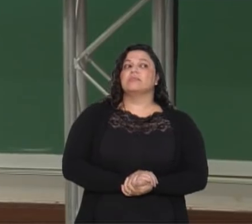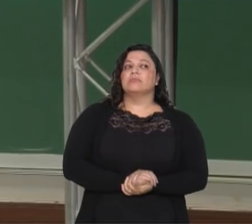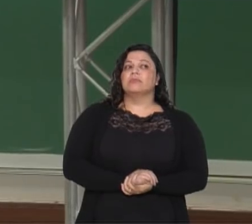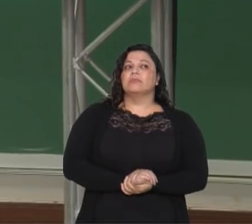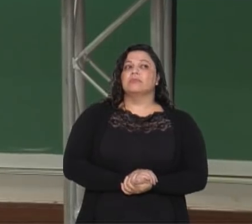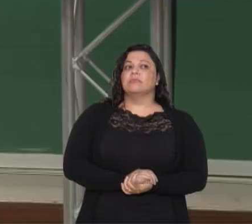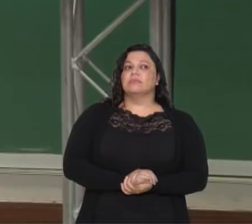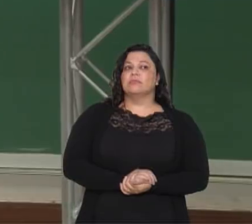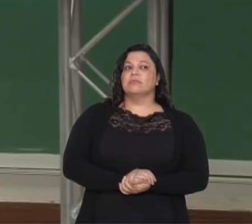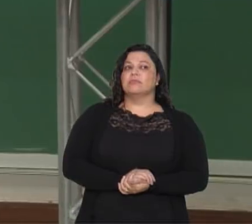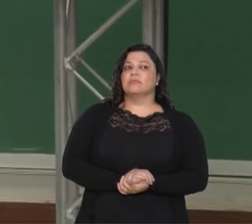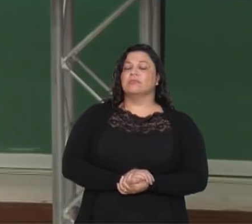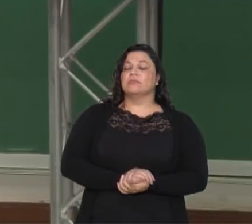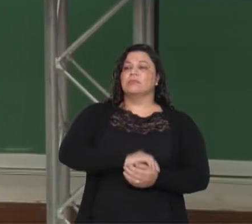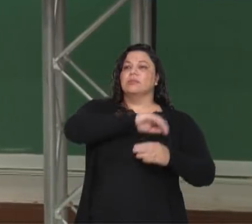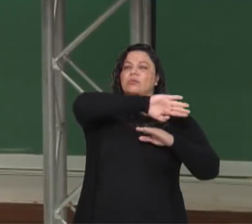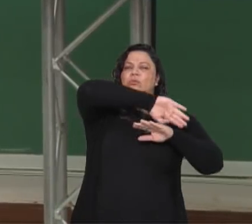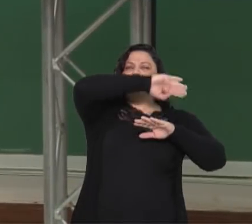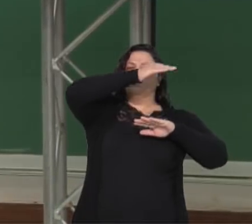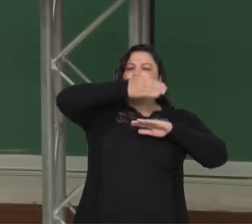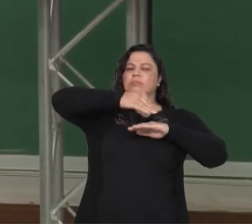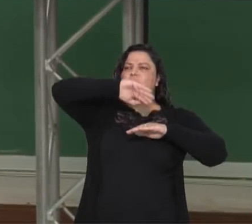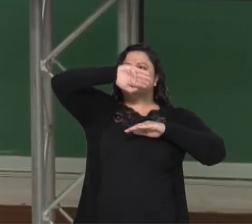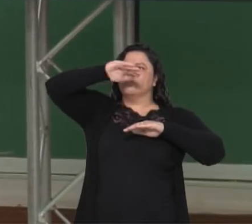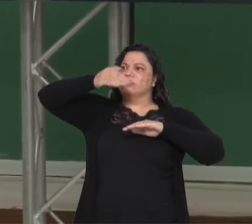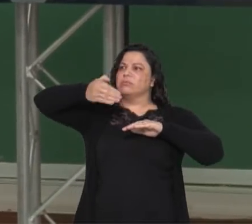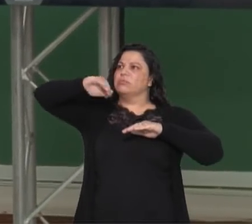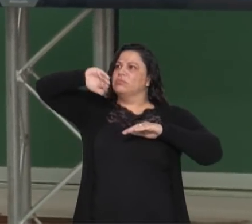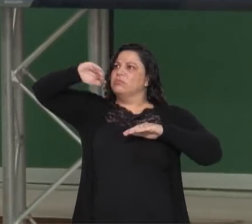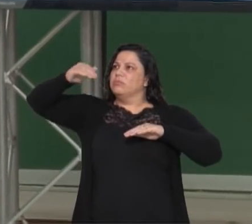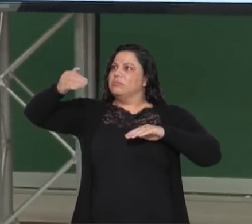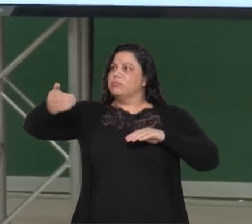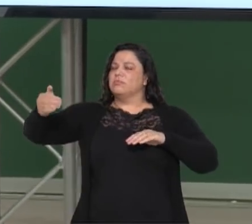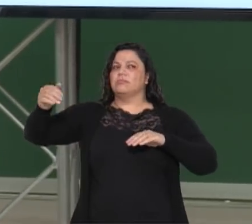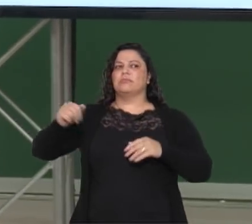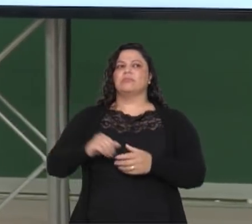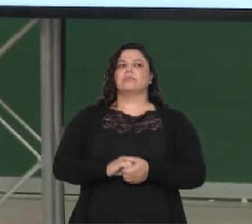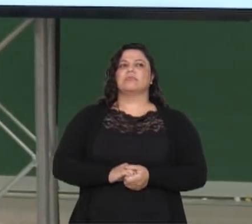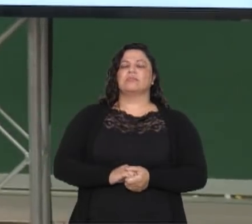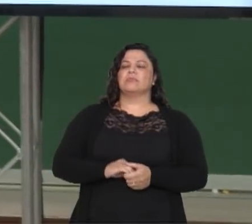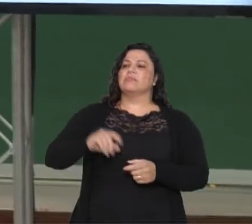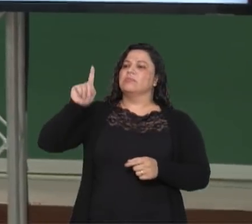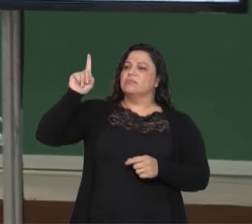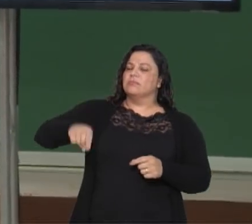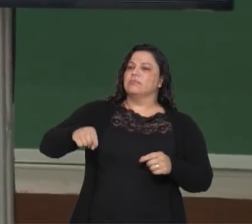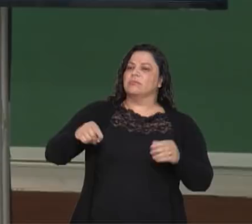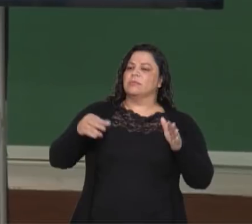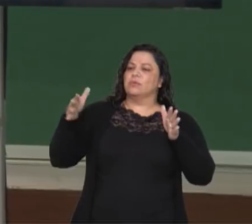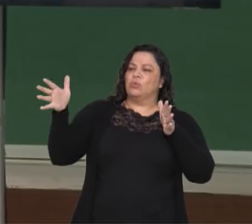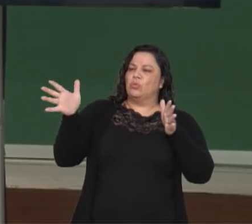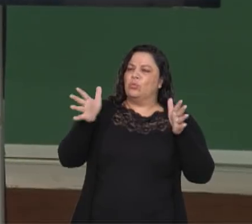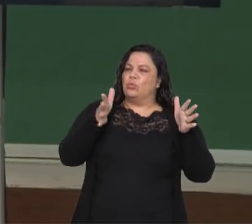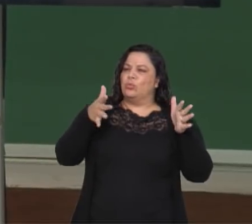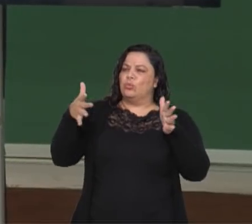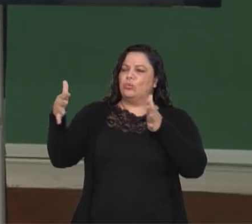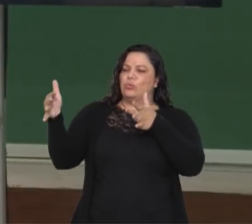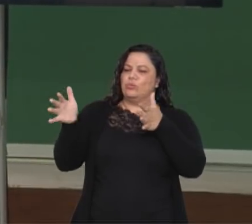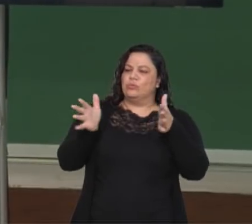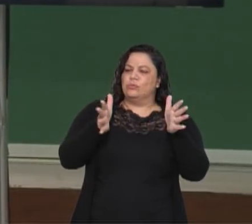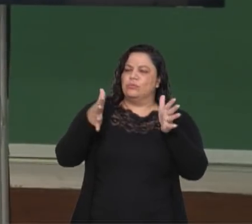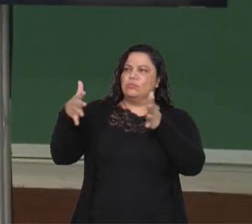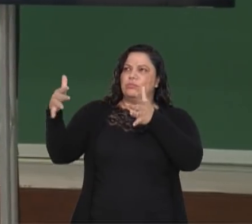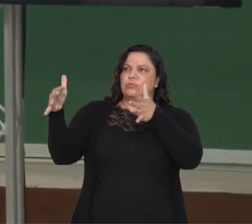essa vibração até os ouvidos. E aqui a formação de uma onda, é essa onda que a gente vai estudar na acústica.